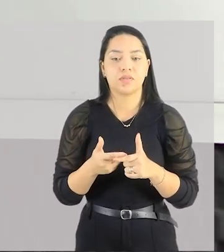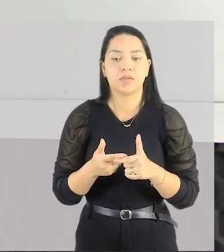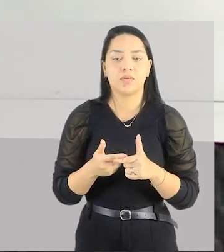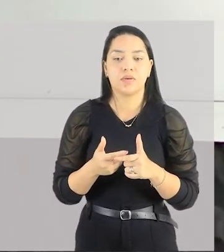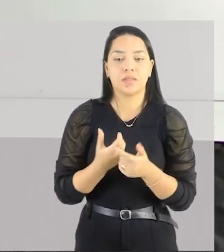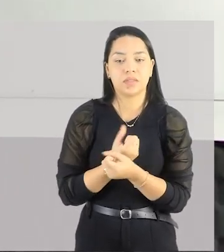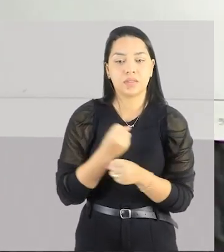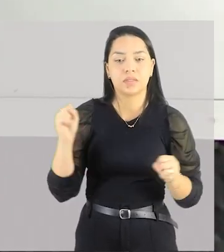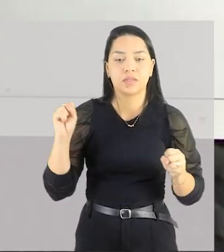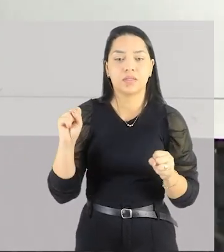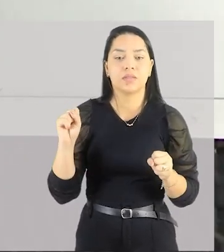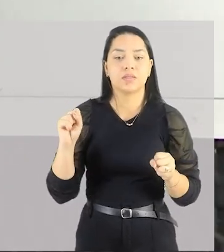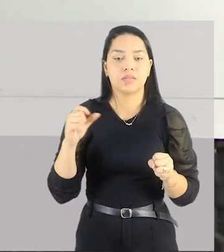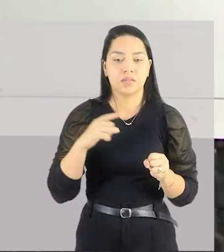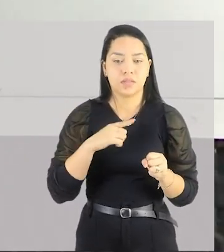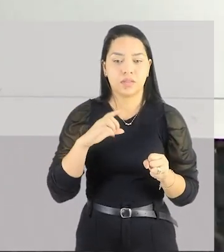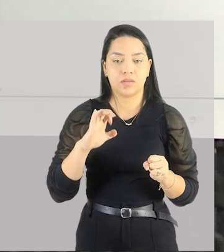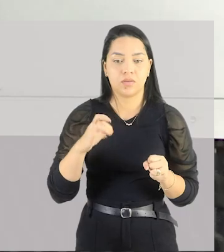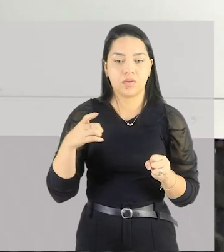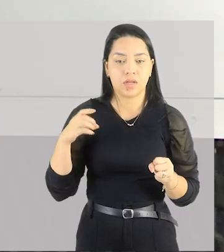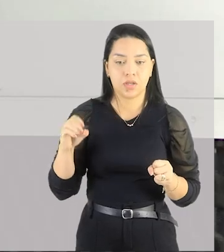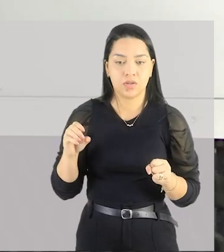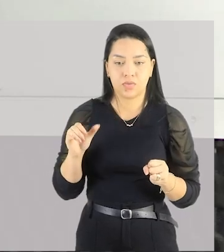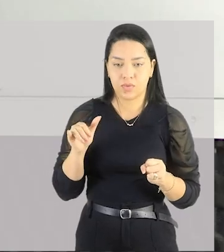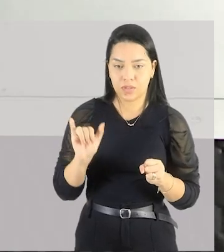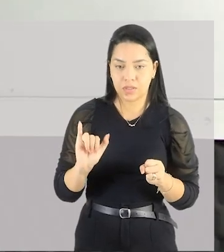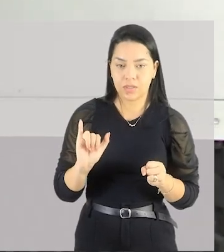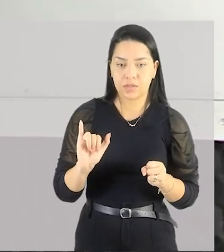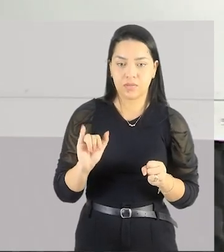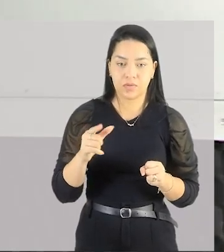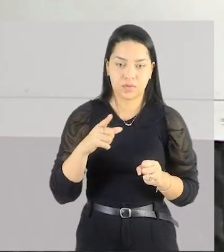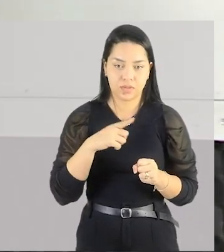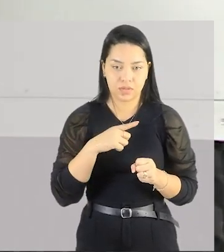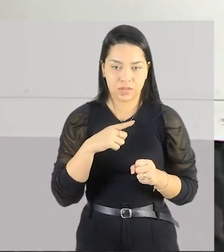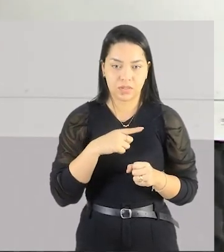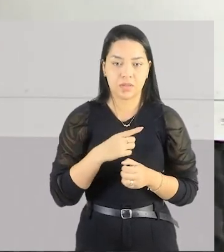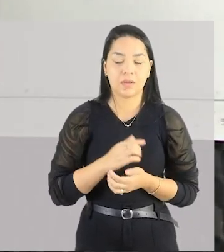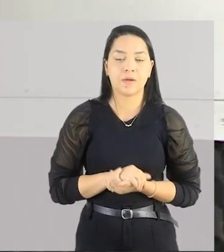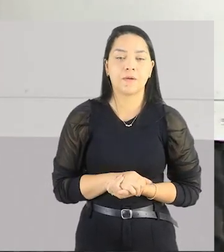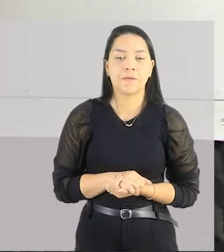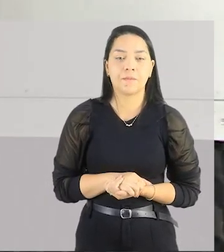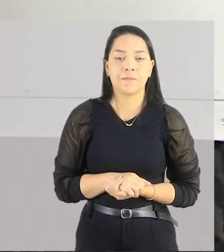as grandezas que estão no eixo Y, que é o eixo vertical,